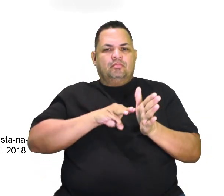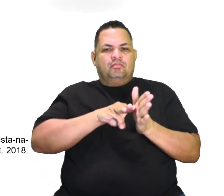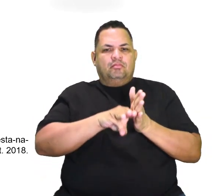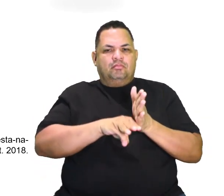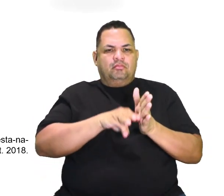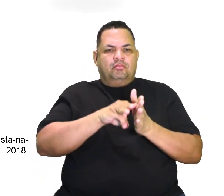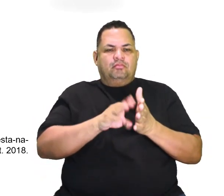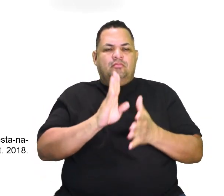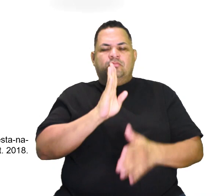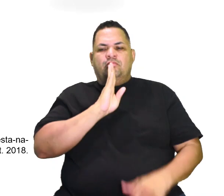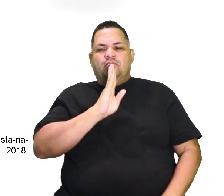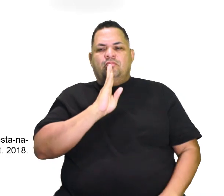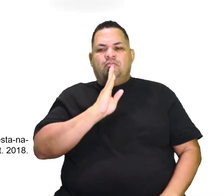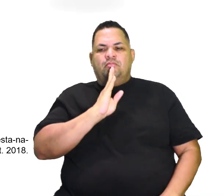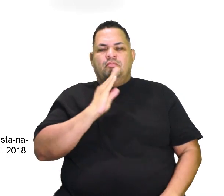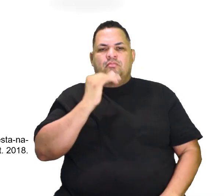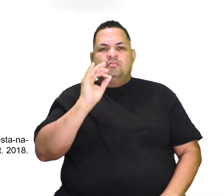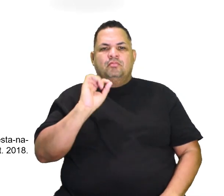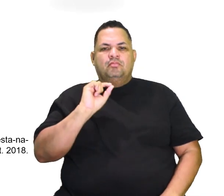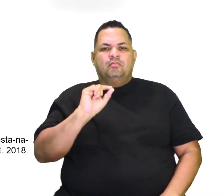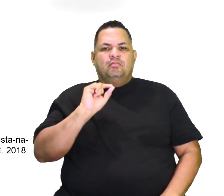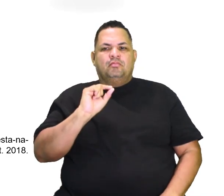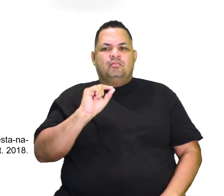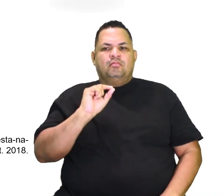Madeira, conhece, né, sobre